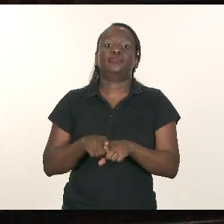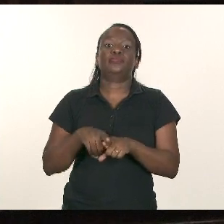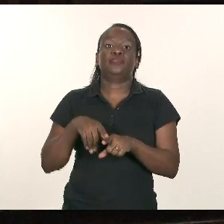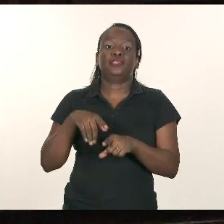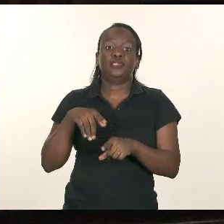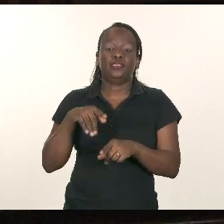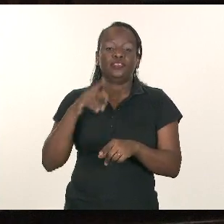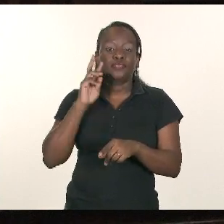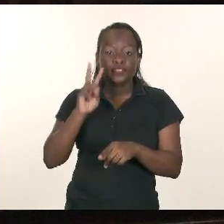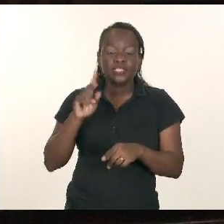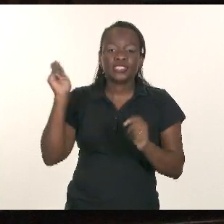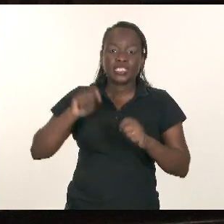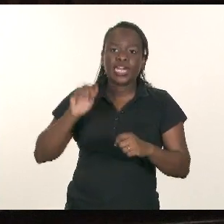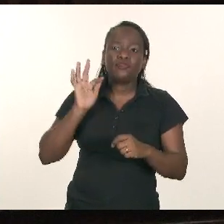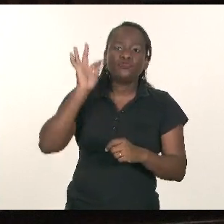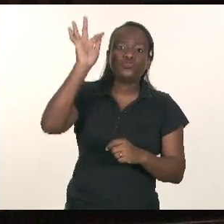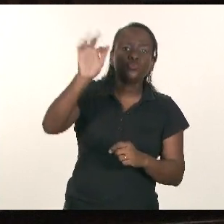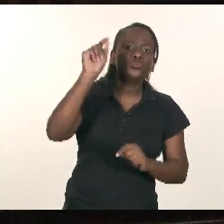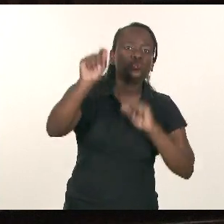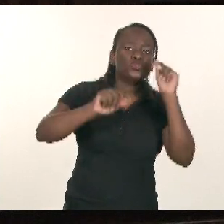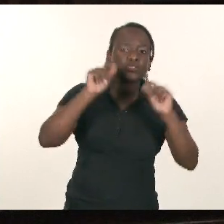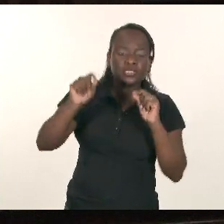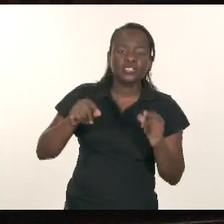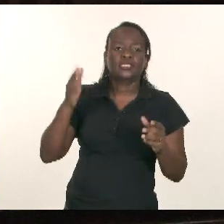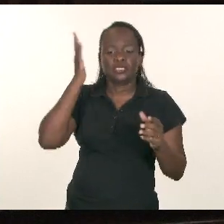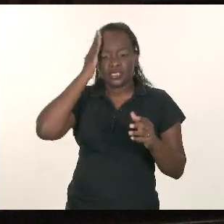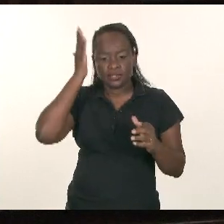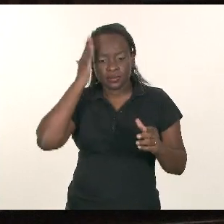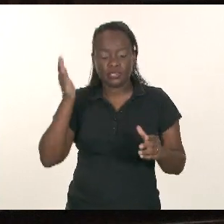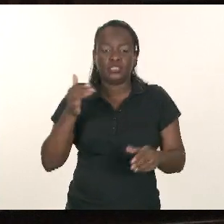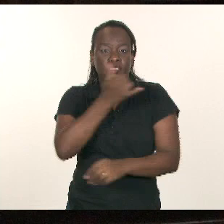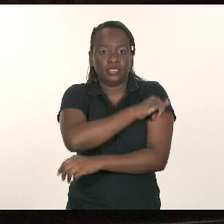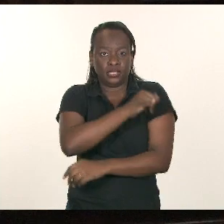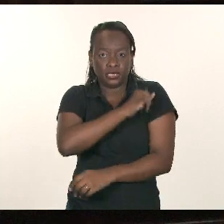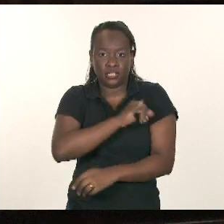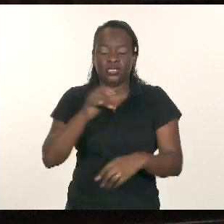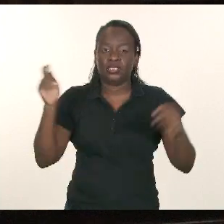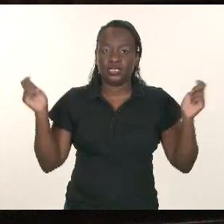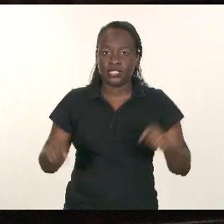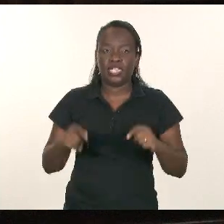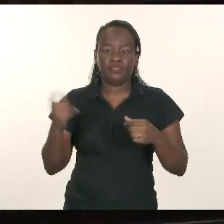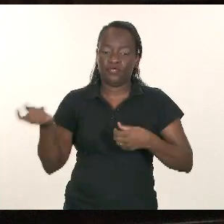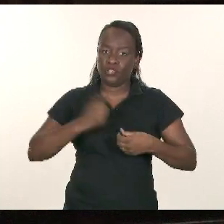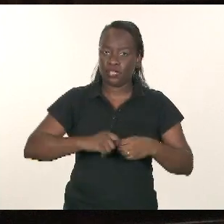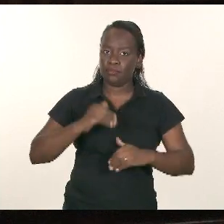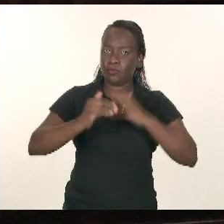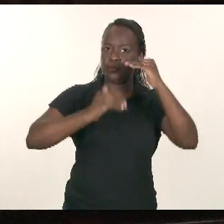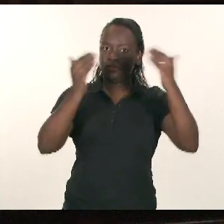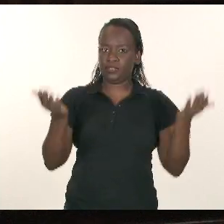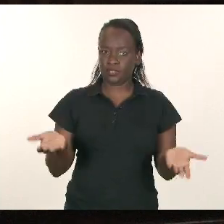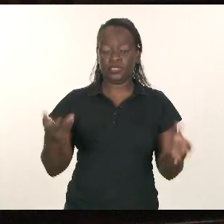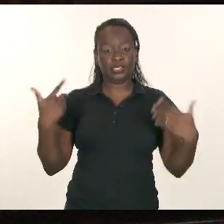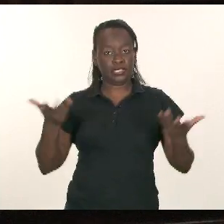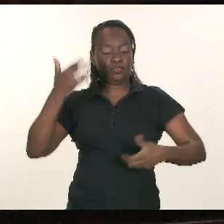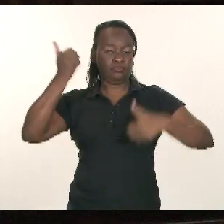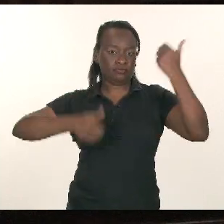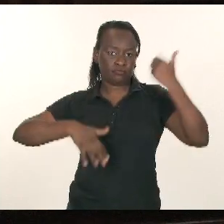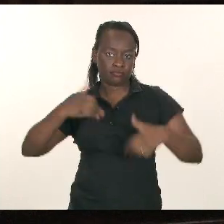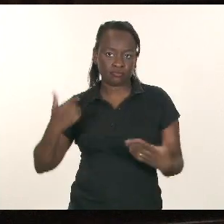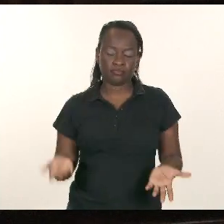aponta perspectivas, abre perspectivas para que o Rio de Janeiro possa se recuperar. Portanto, faço aqui essa